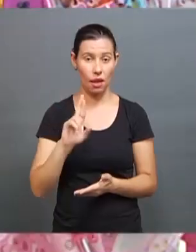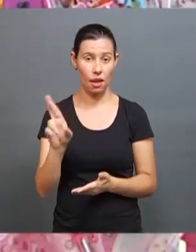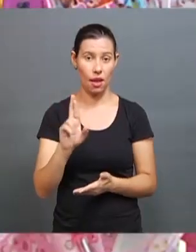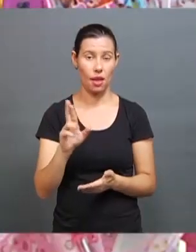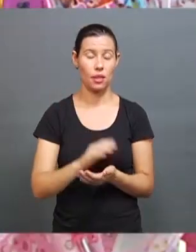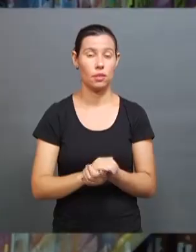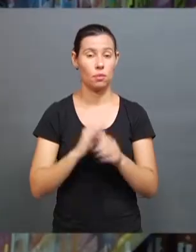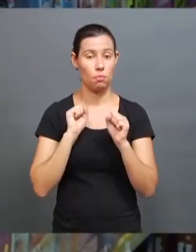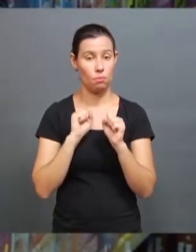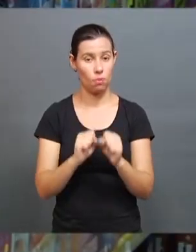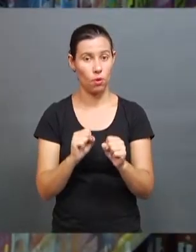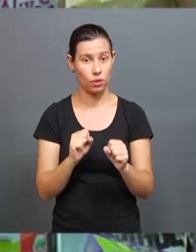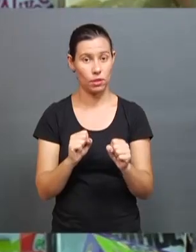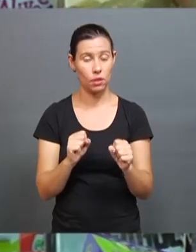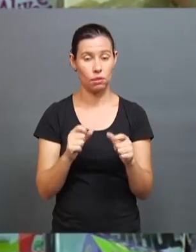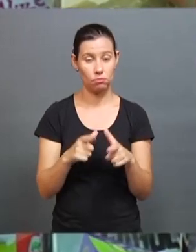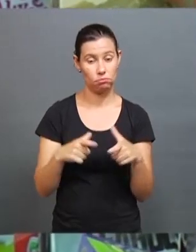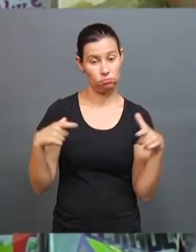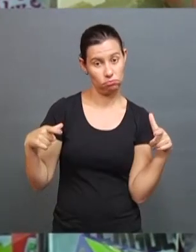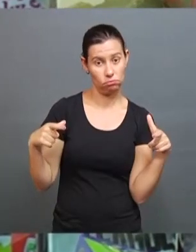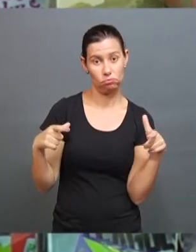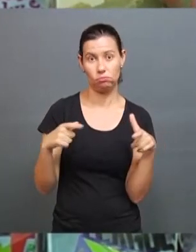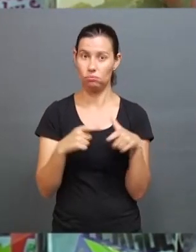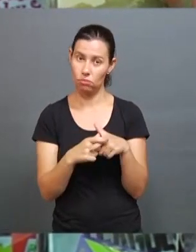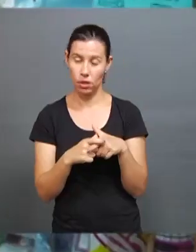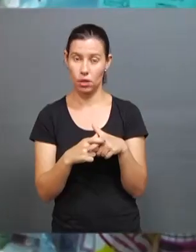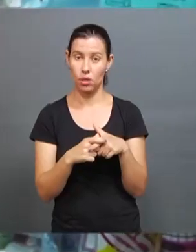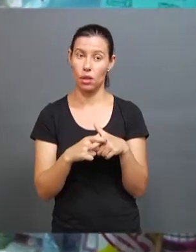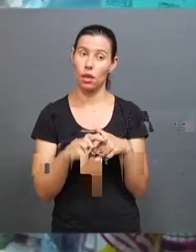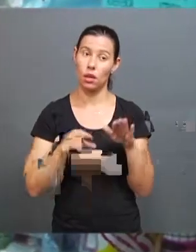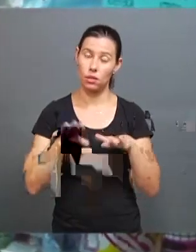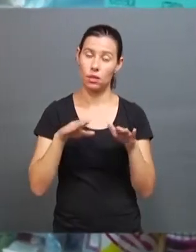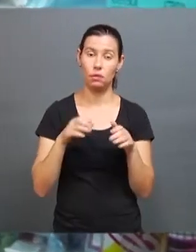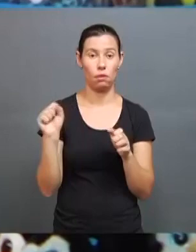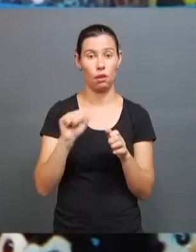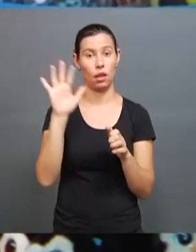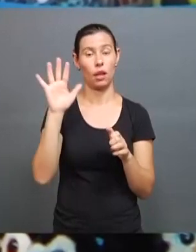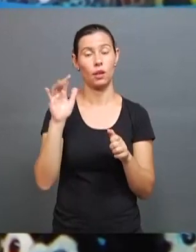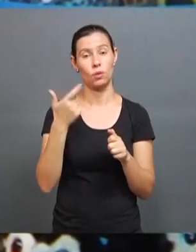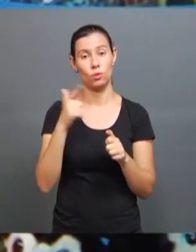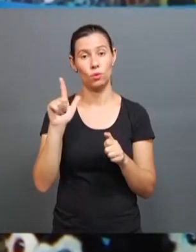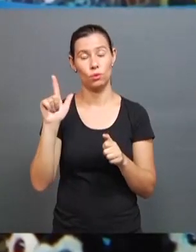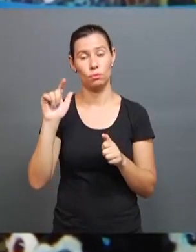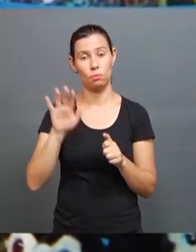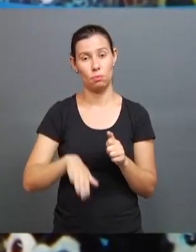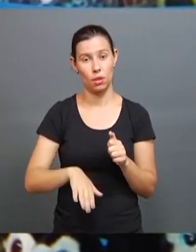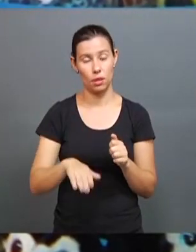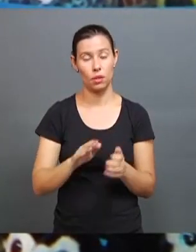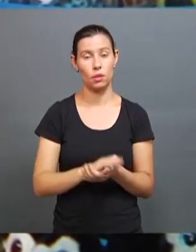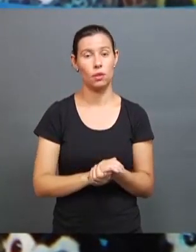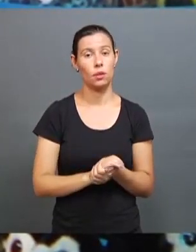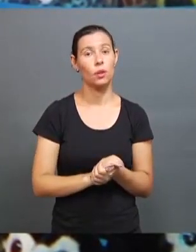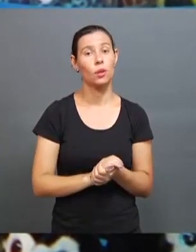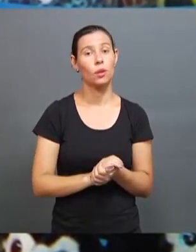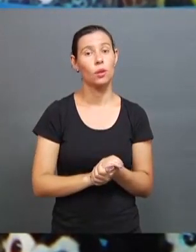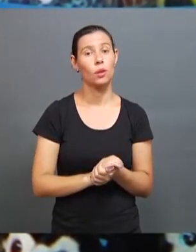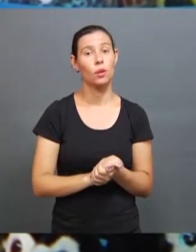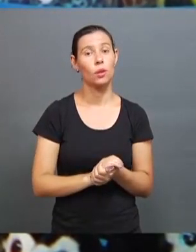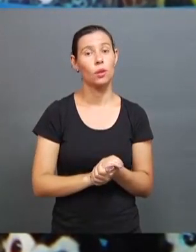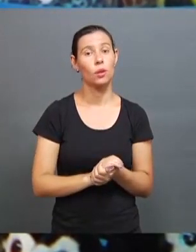pequeno, mais caro ou barato. O importante também é agradar. Ela merece, né? Tem que ser um presente que